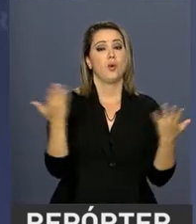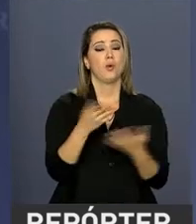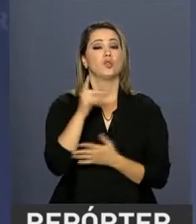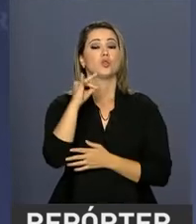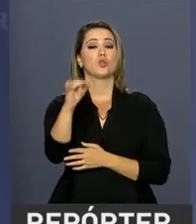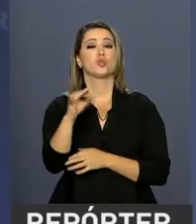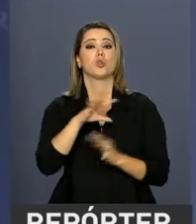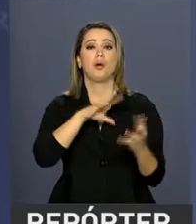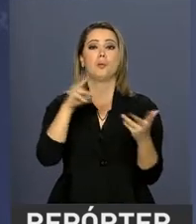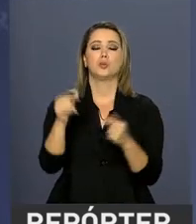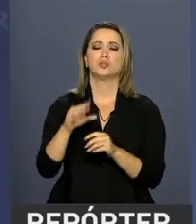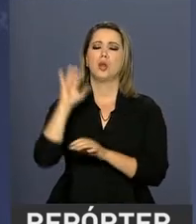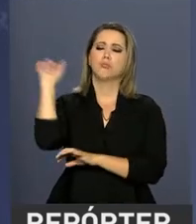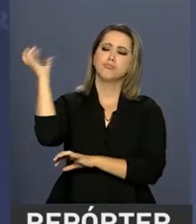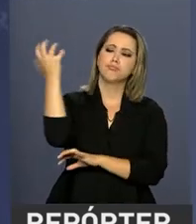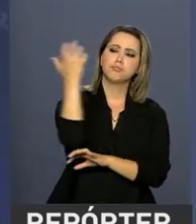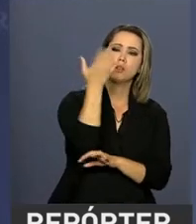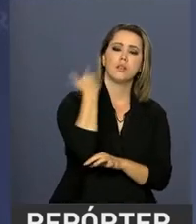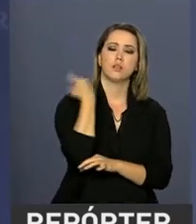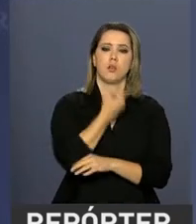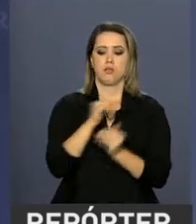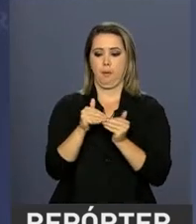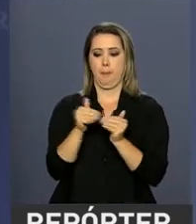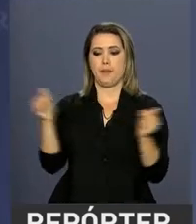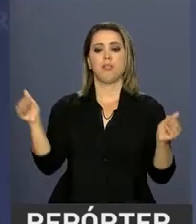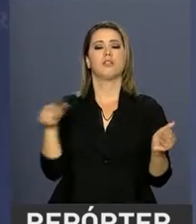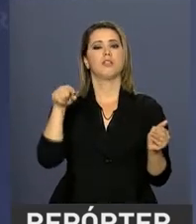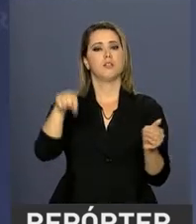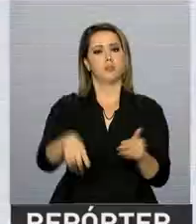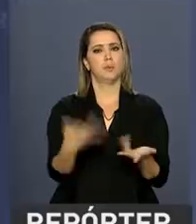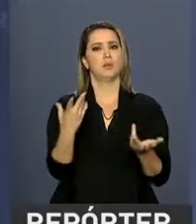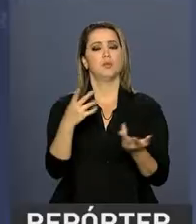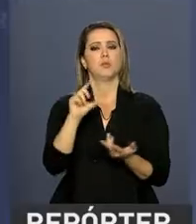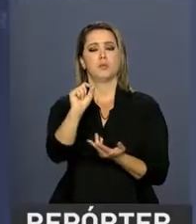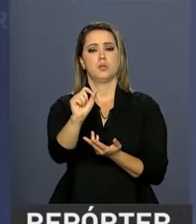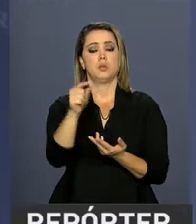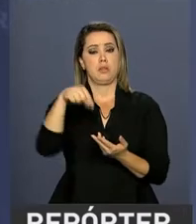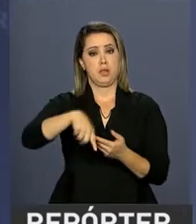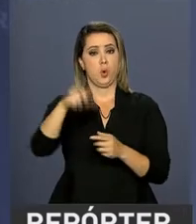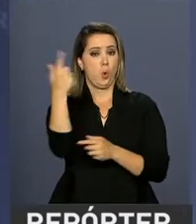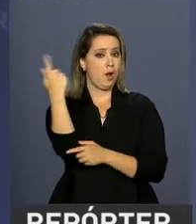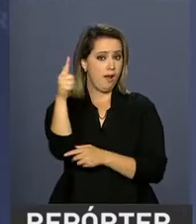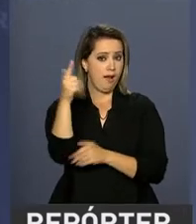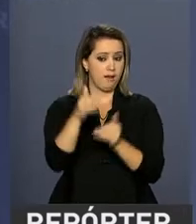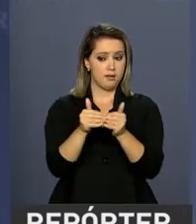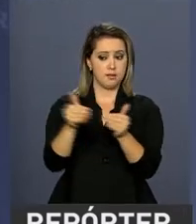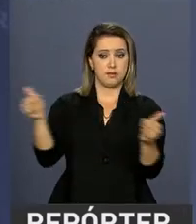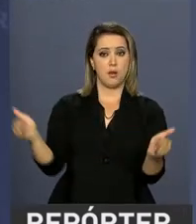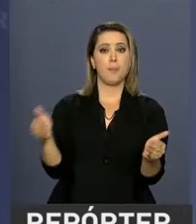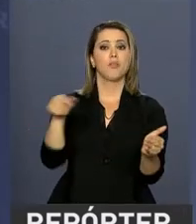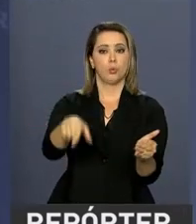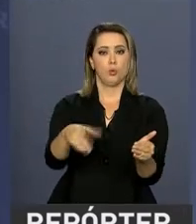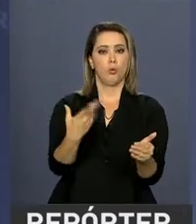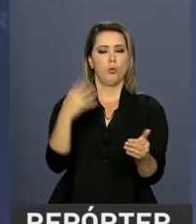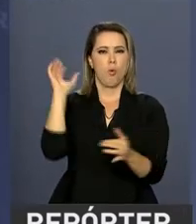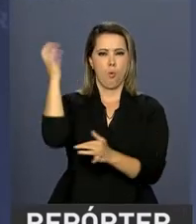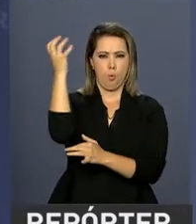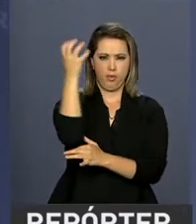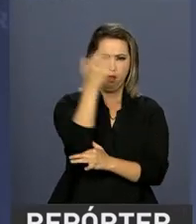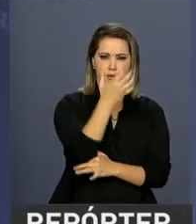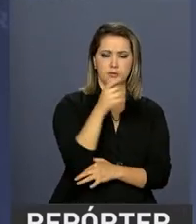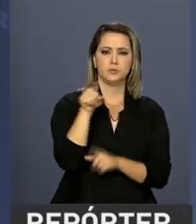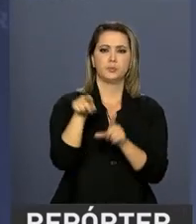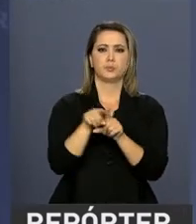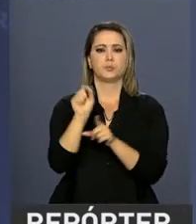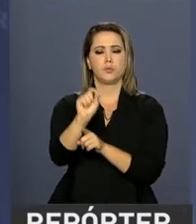nós ampliamos alguns parques nacionais, dou aqui o exemplo de um parque chamado Chapada dos Veadeiros e, de igual maneira, um parque